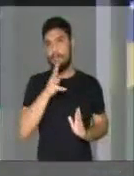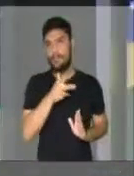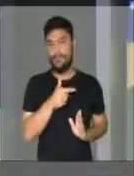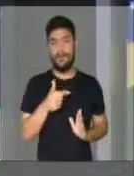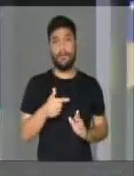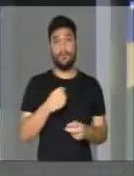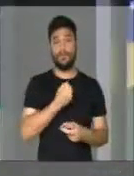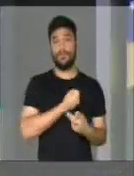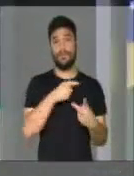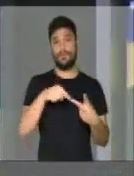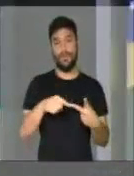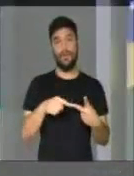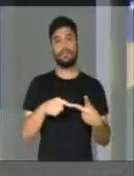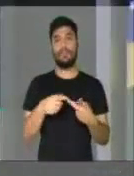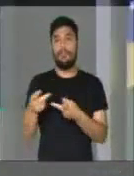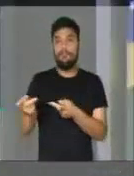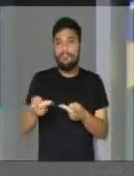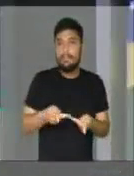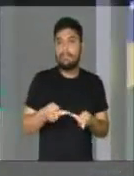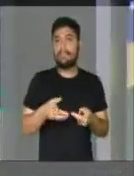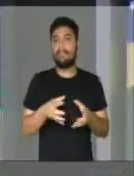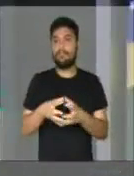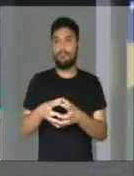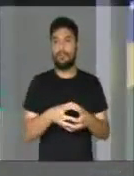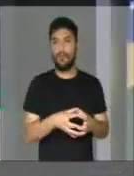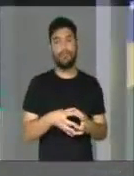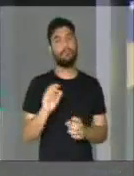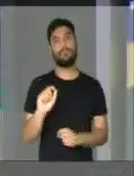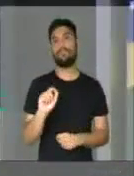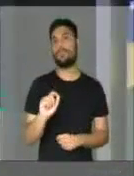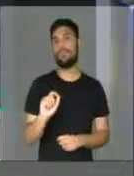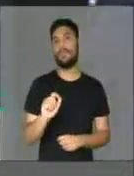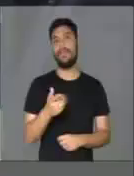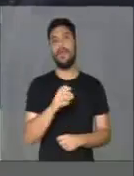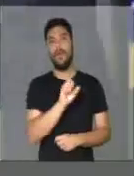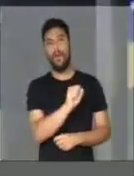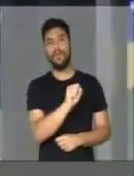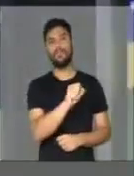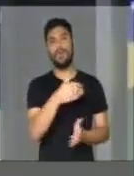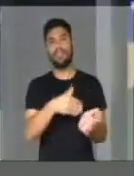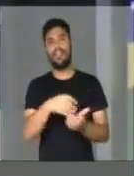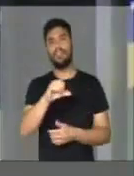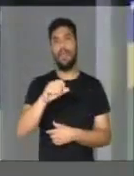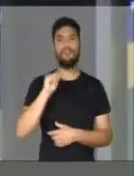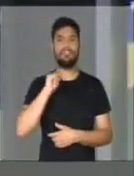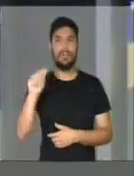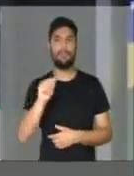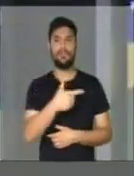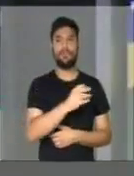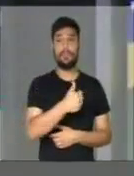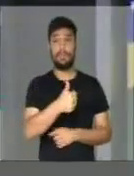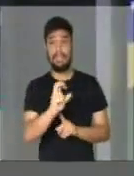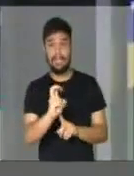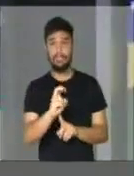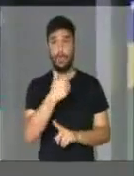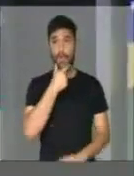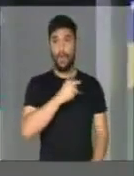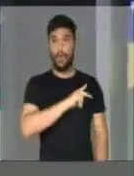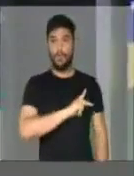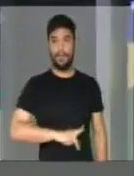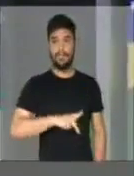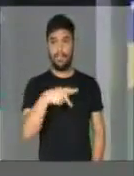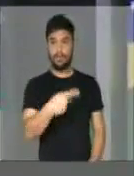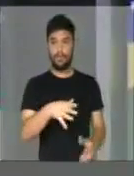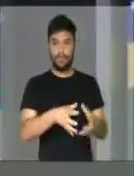brasileiro. Número 2, visita e missão de alto nível, realizada entre 8 e 9 de abril de 2015,